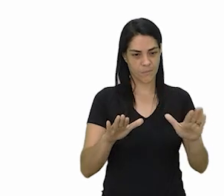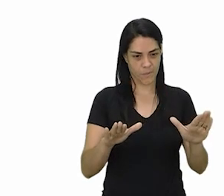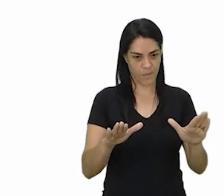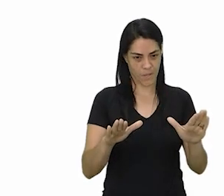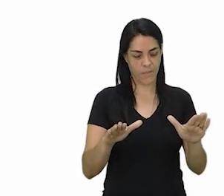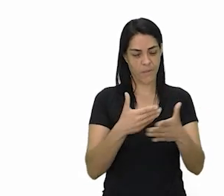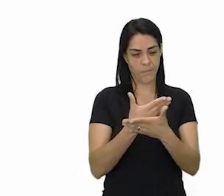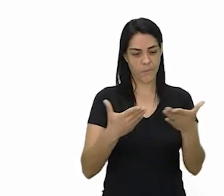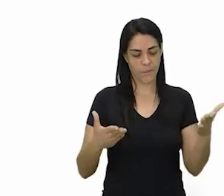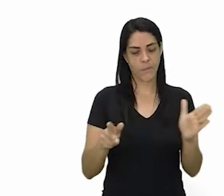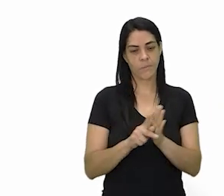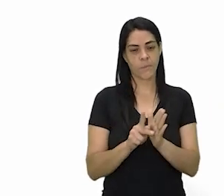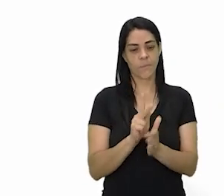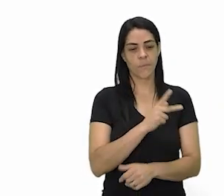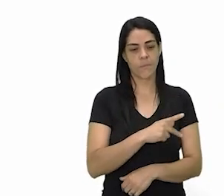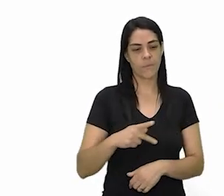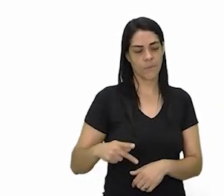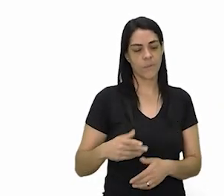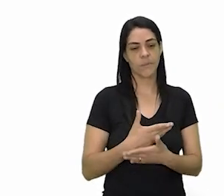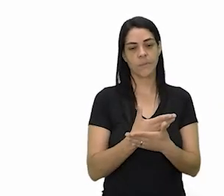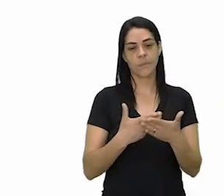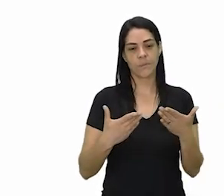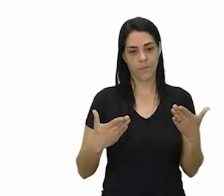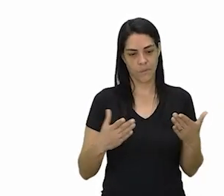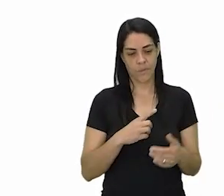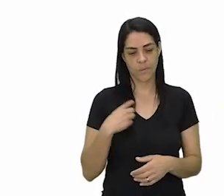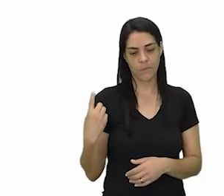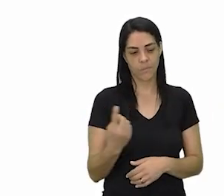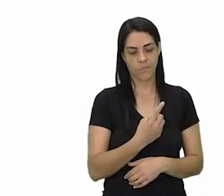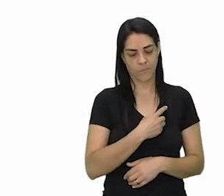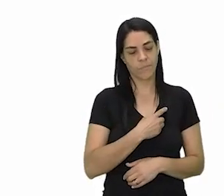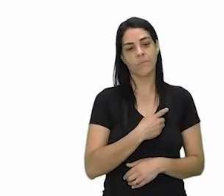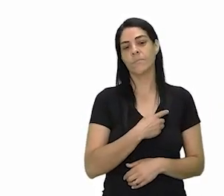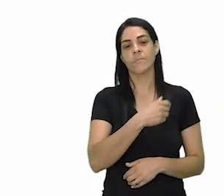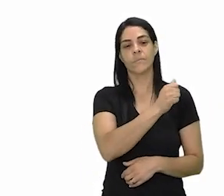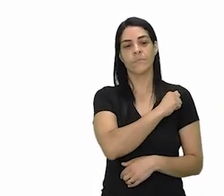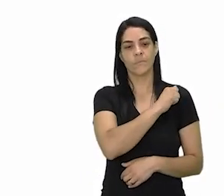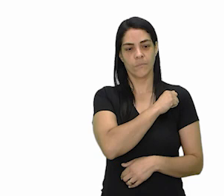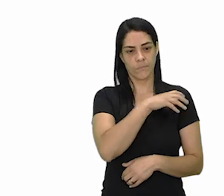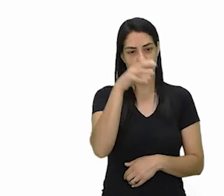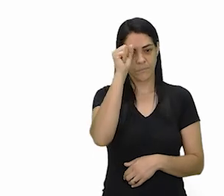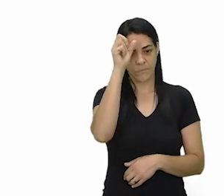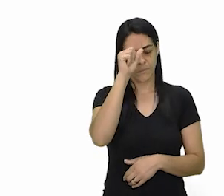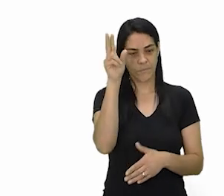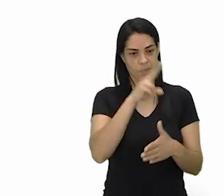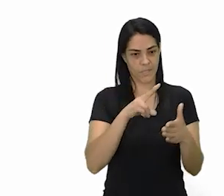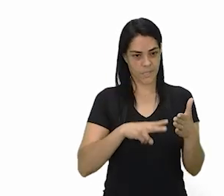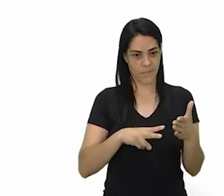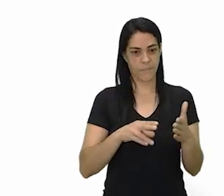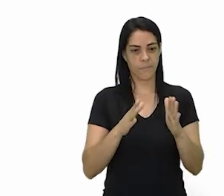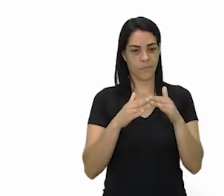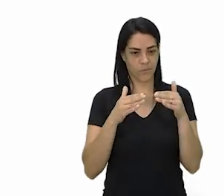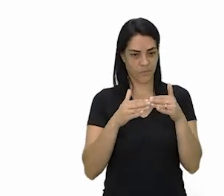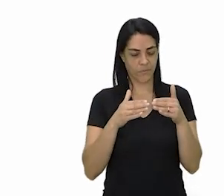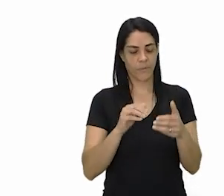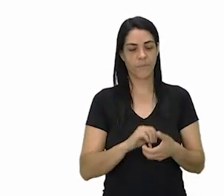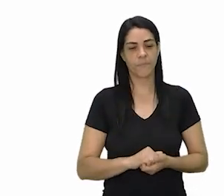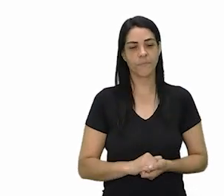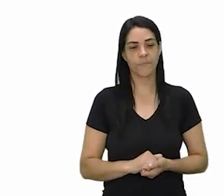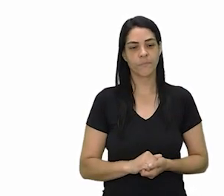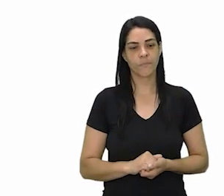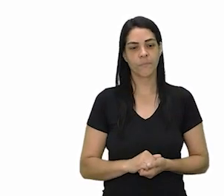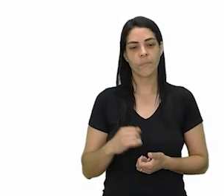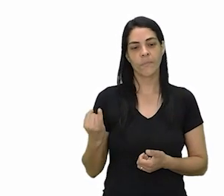nós, professores, para que os nossos estudantes aprendam a ler. Pode passar, Suzete, por favor.